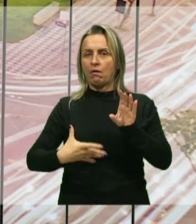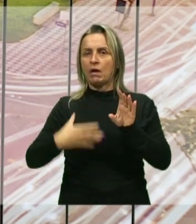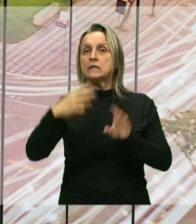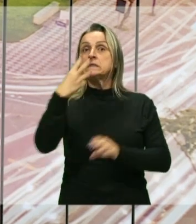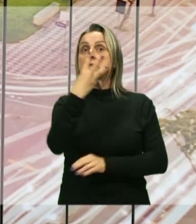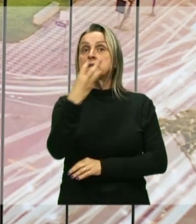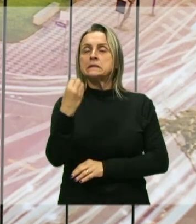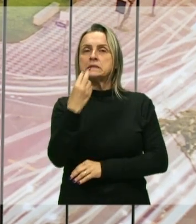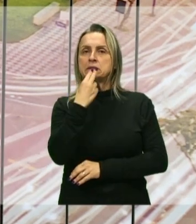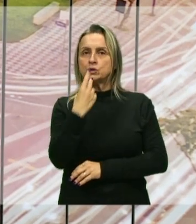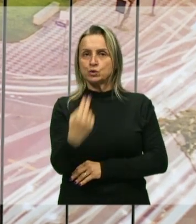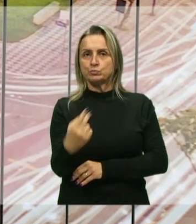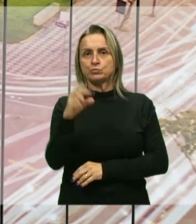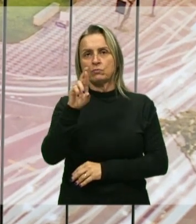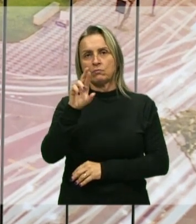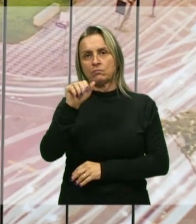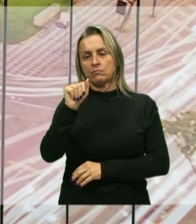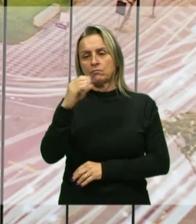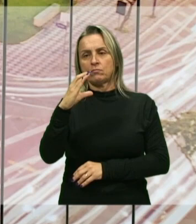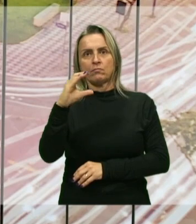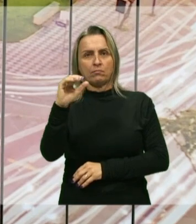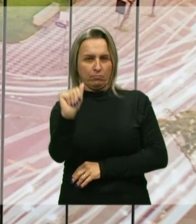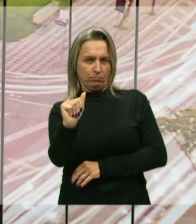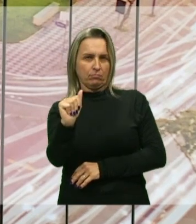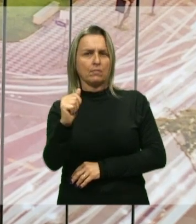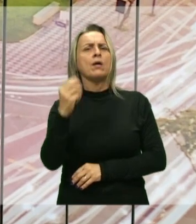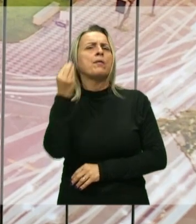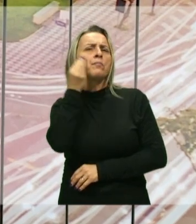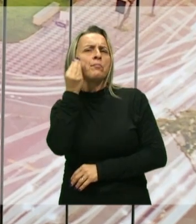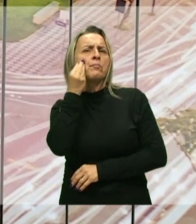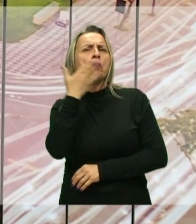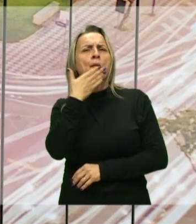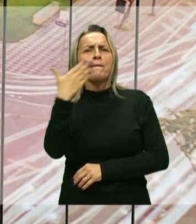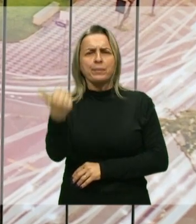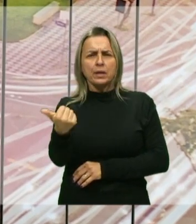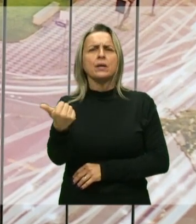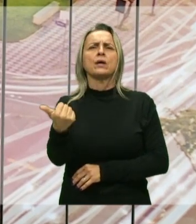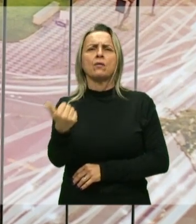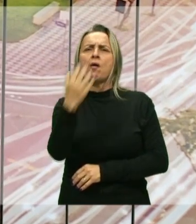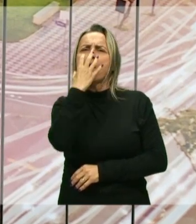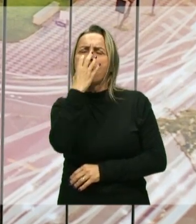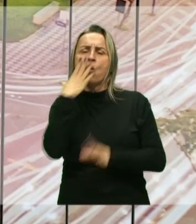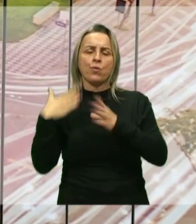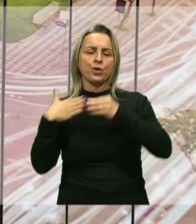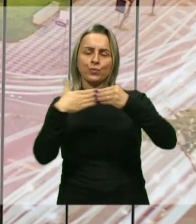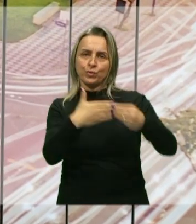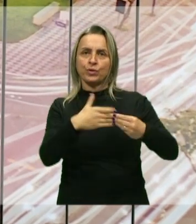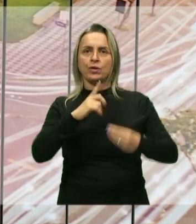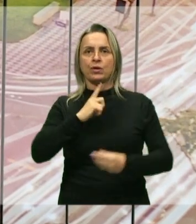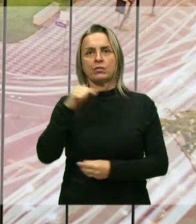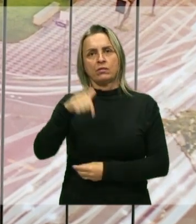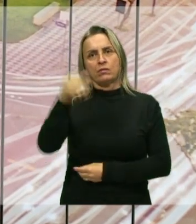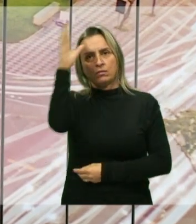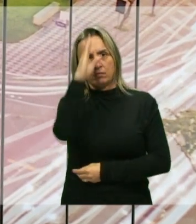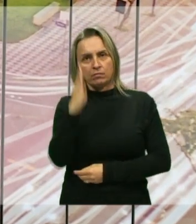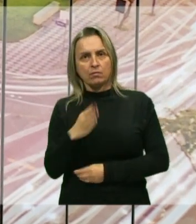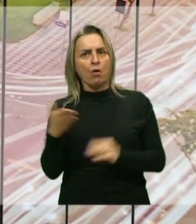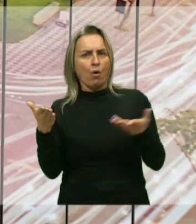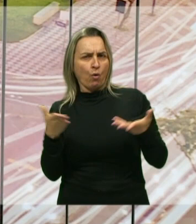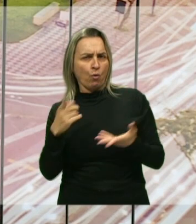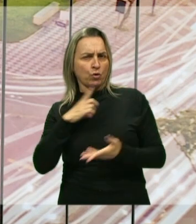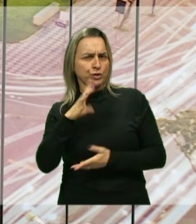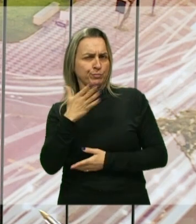Justamente para tentar melhorar essa questão do cão-guia que tem no Brasil, né? Hoje, né, se a gente for analisar, tem mais ou